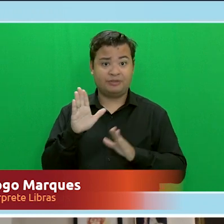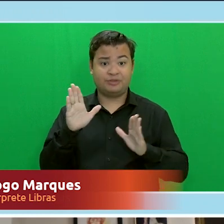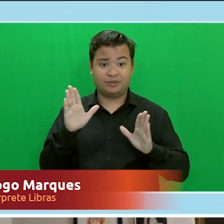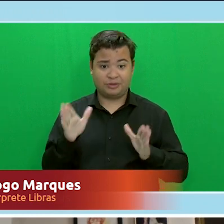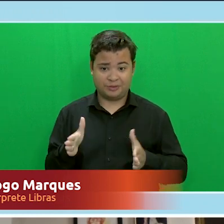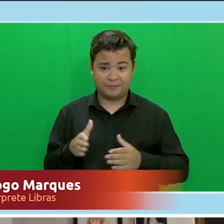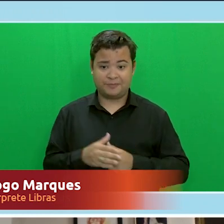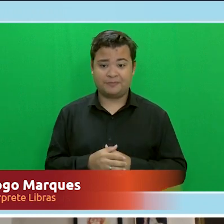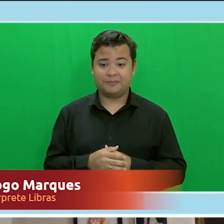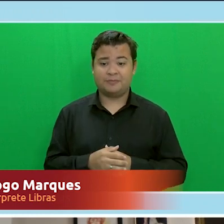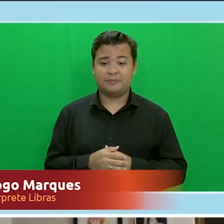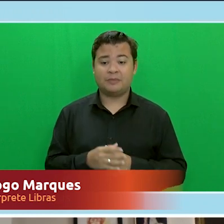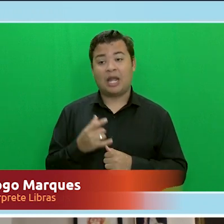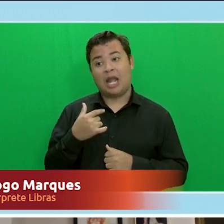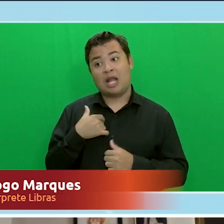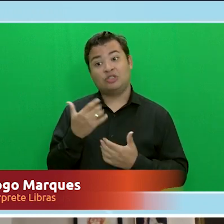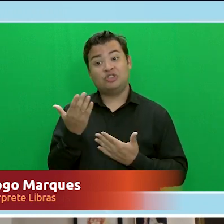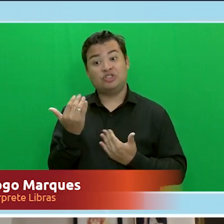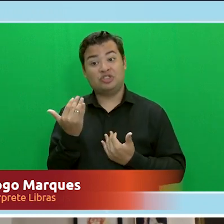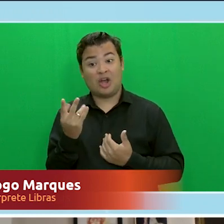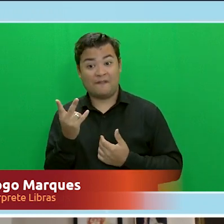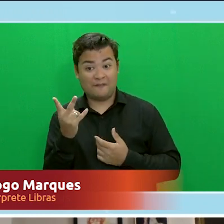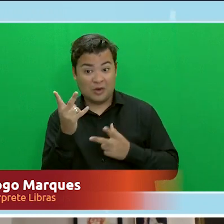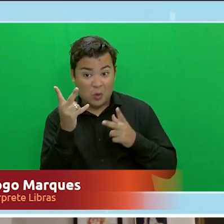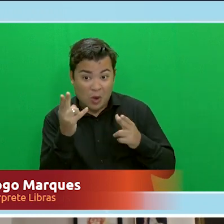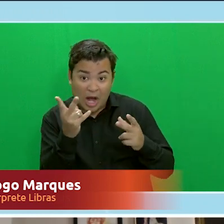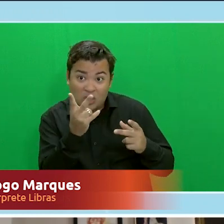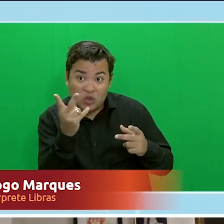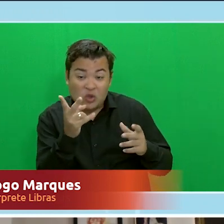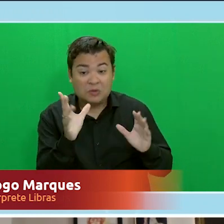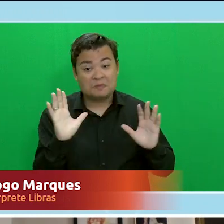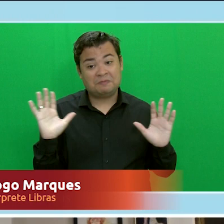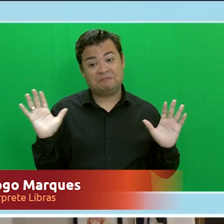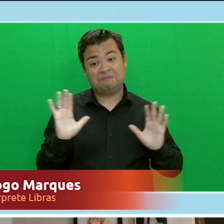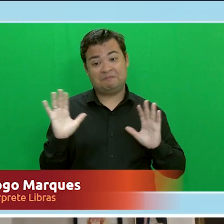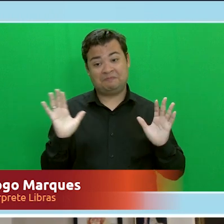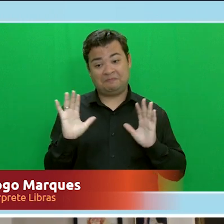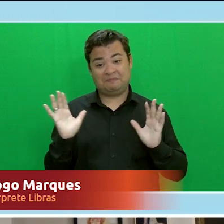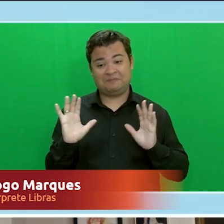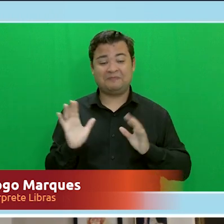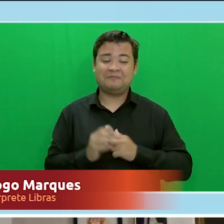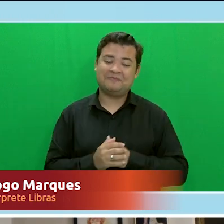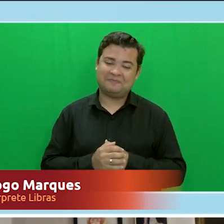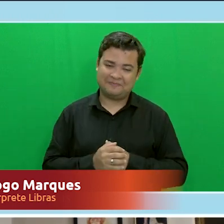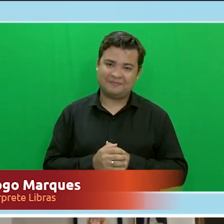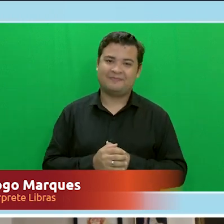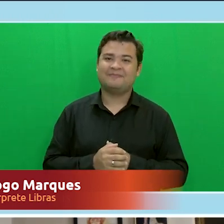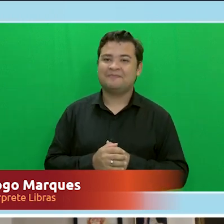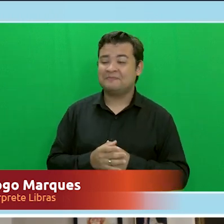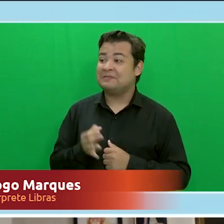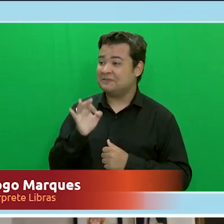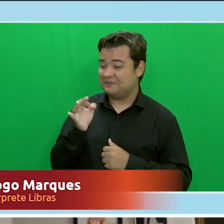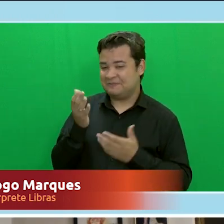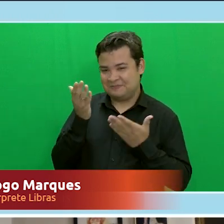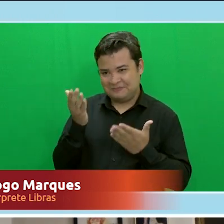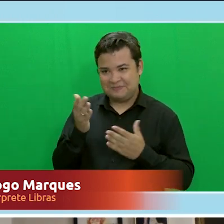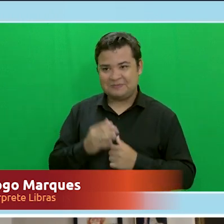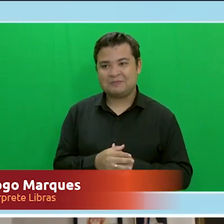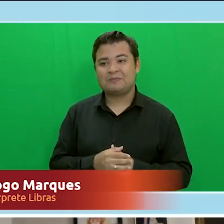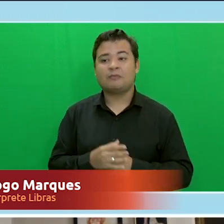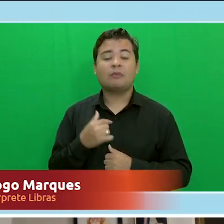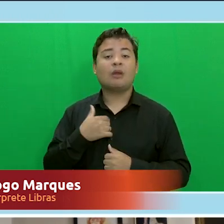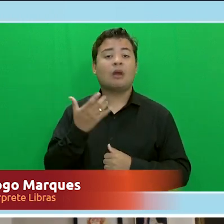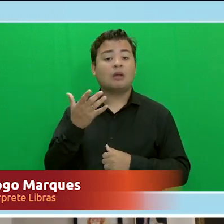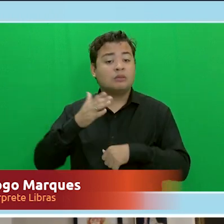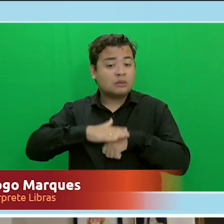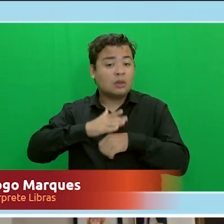mais de 60 anos, né? Então, não sou novinho como vocês duas, mas estamos aí, né? Tá certo,